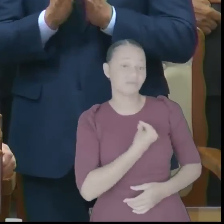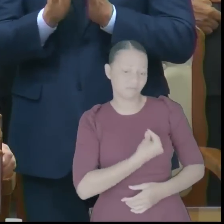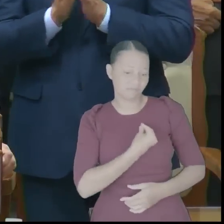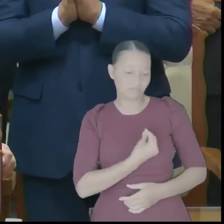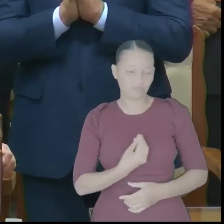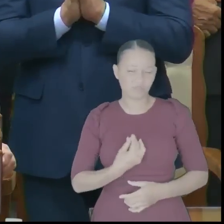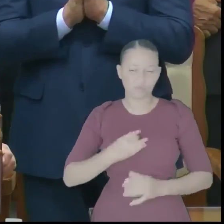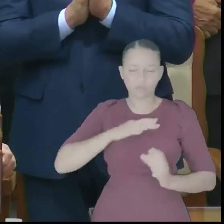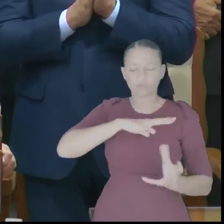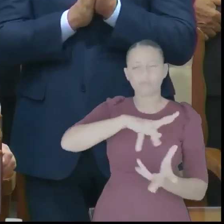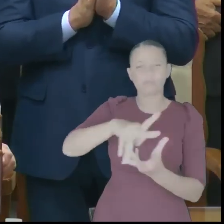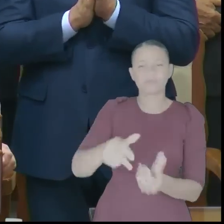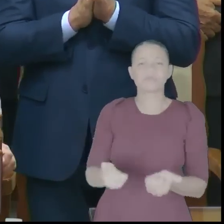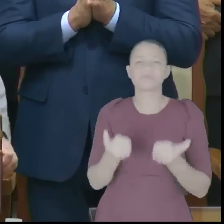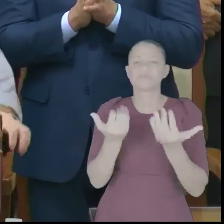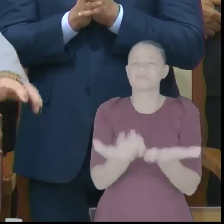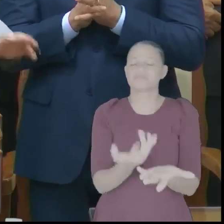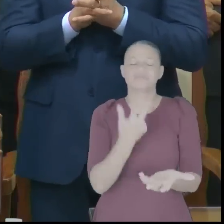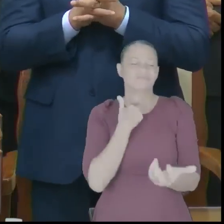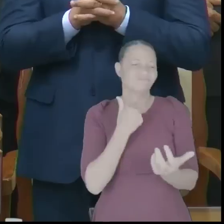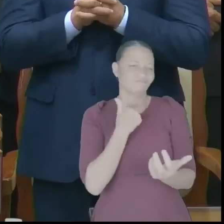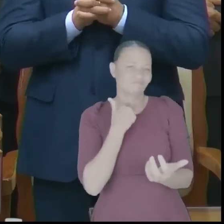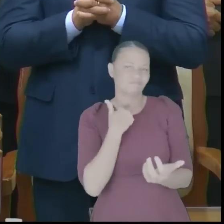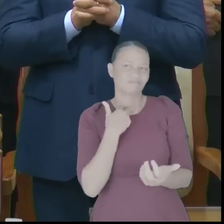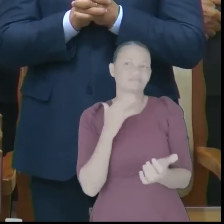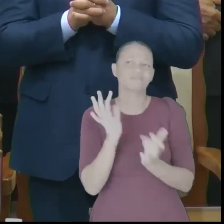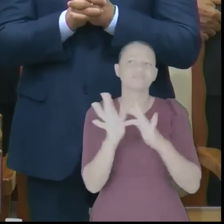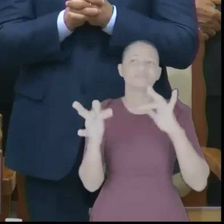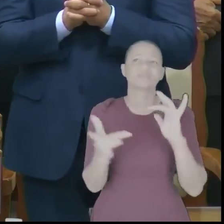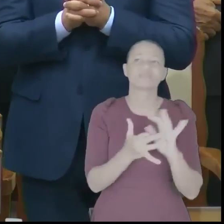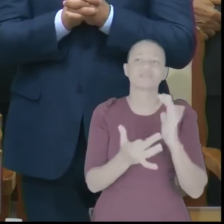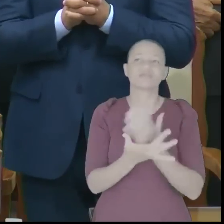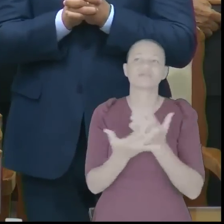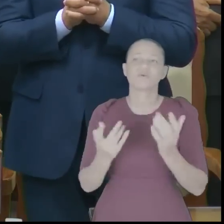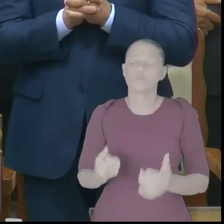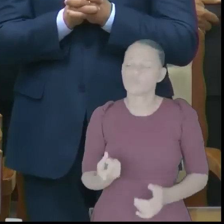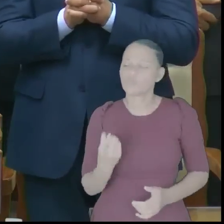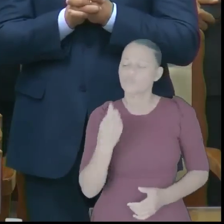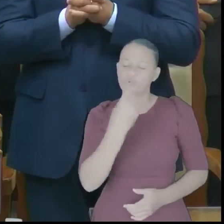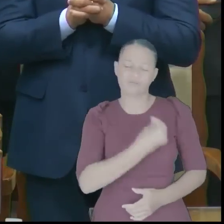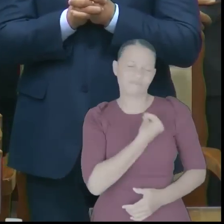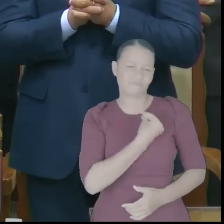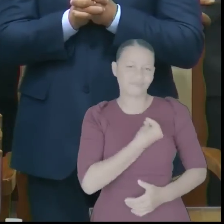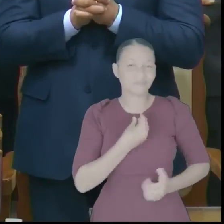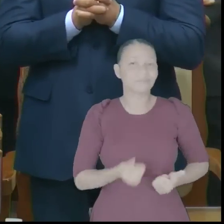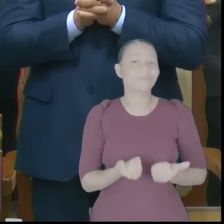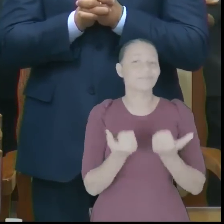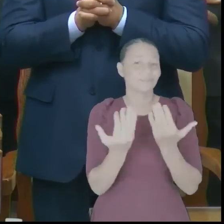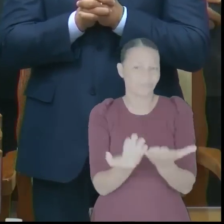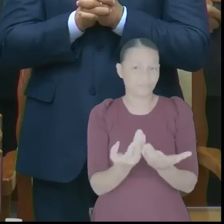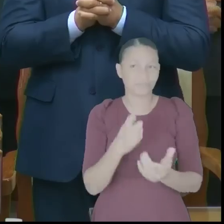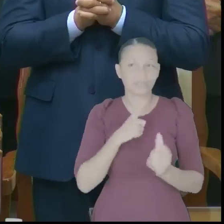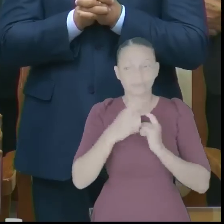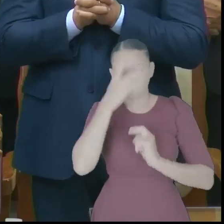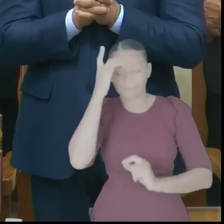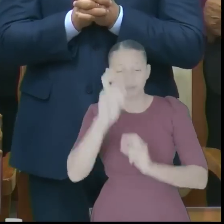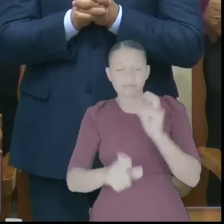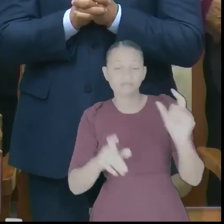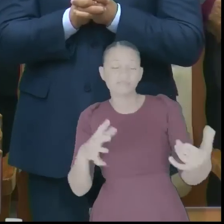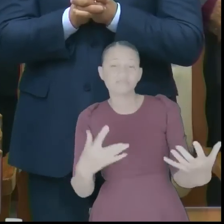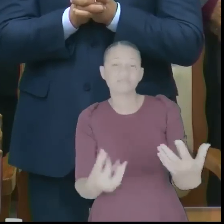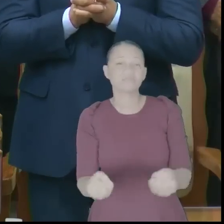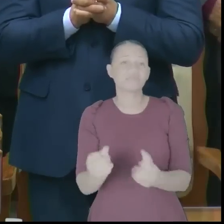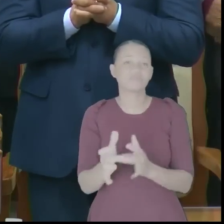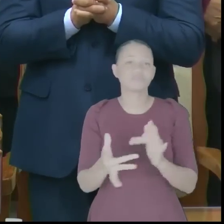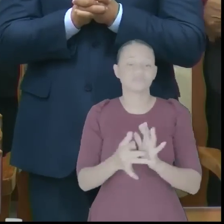dar, porque não tem para dar. Jesus é a única pessoa que tem esta vida e pode te dar vida. Tem mais alguém? Eu